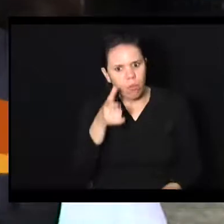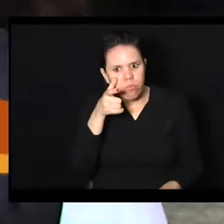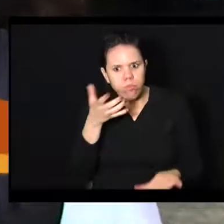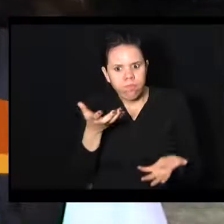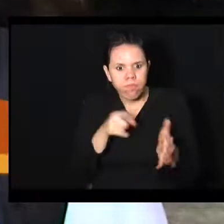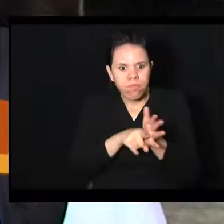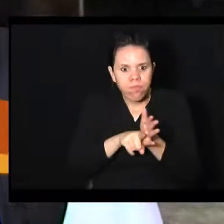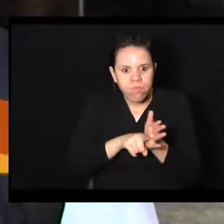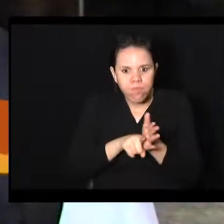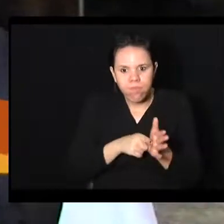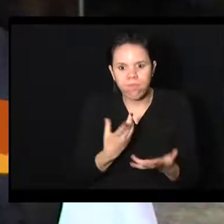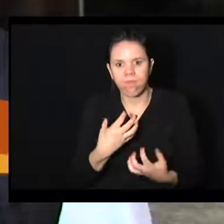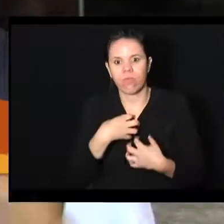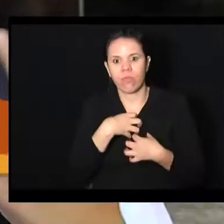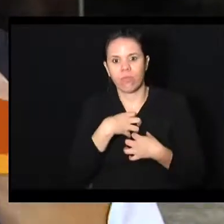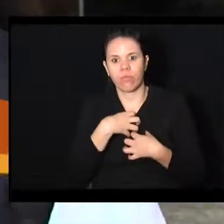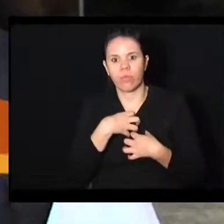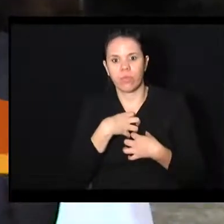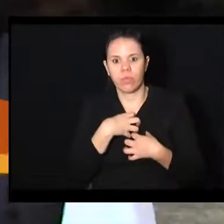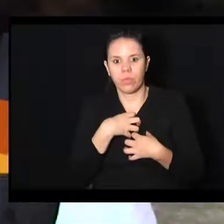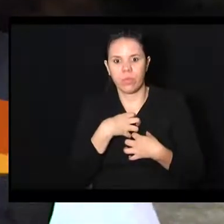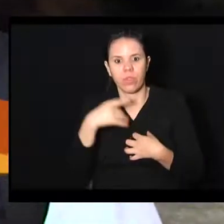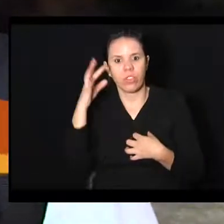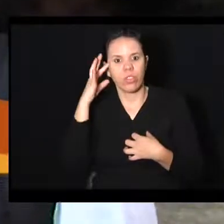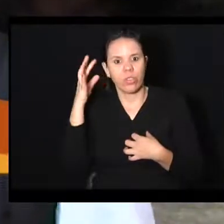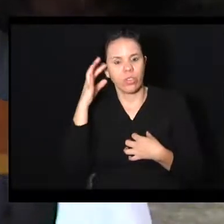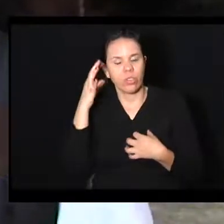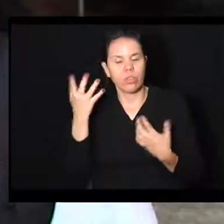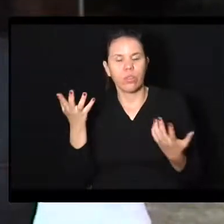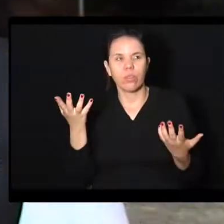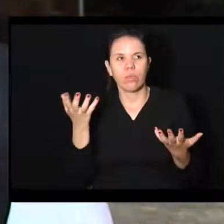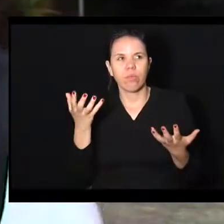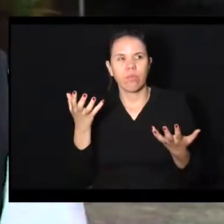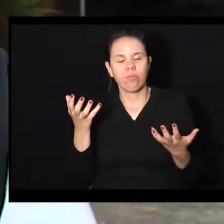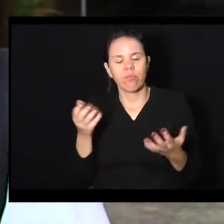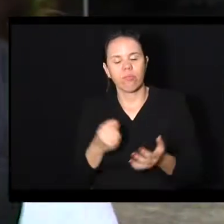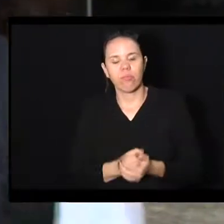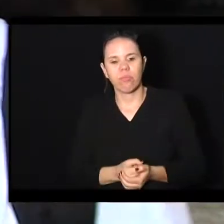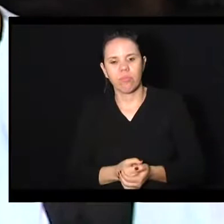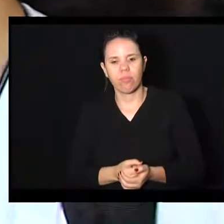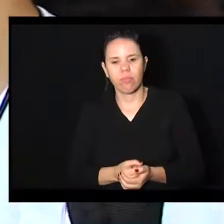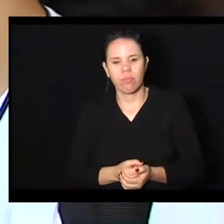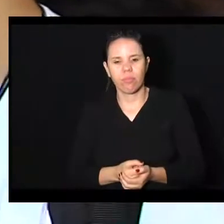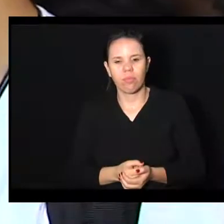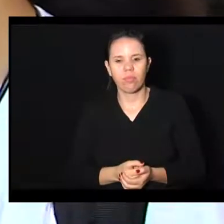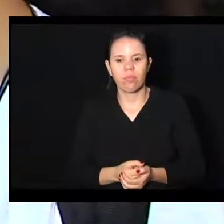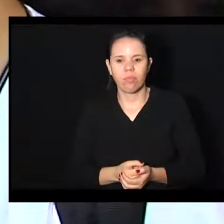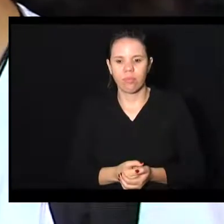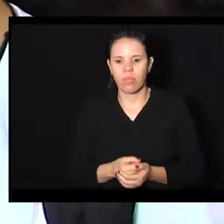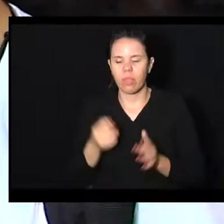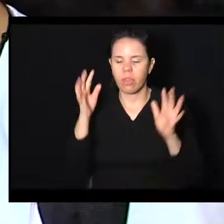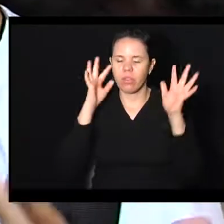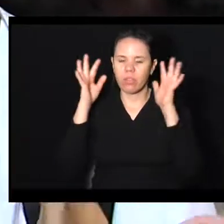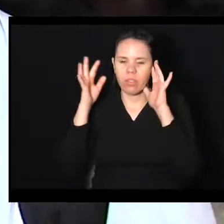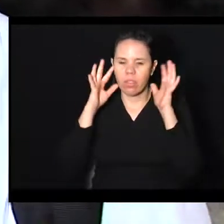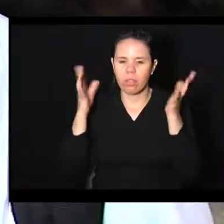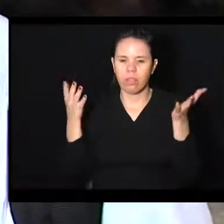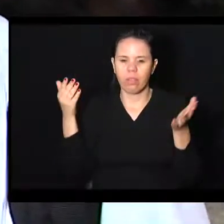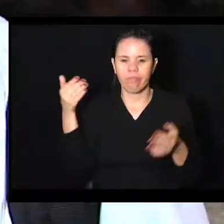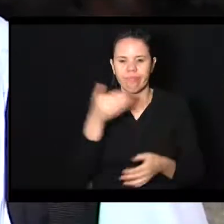necessidade, entendeu? Como se a gente estivesse sonhando de olhos abertos, sabe? Como se estivesse voando, assim. E quando a gente vem aqui ter uma